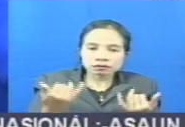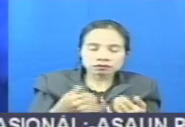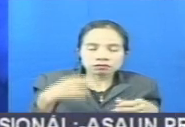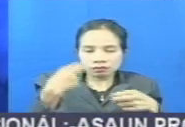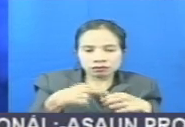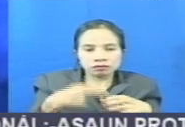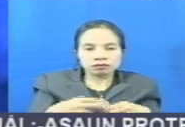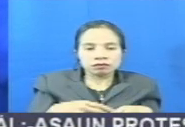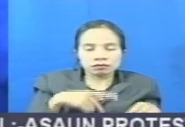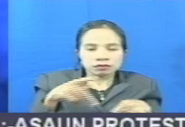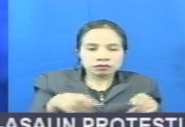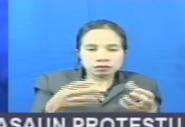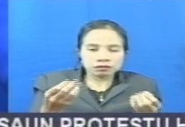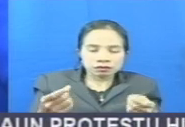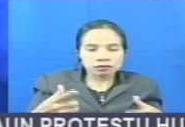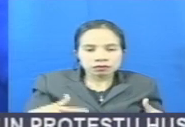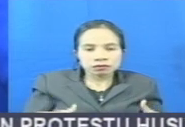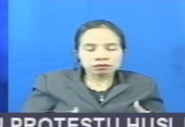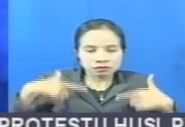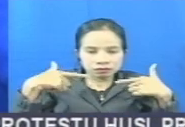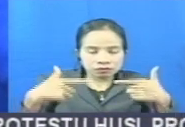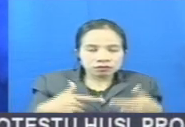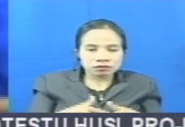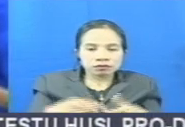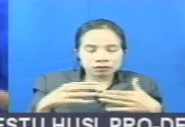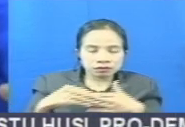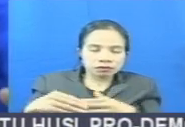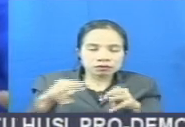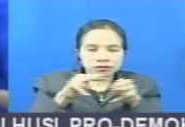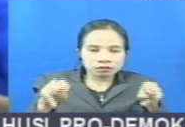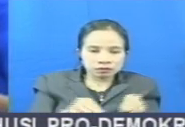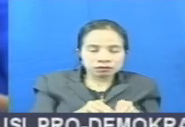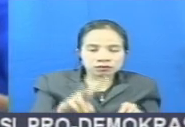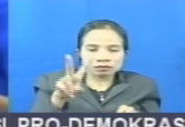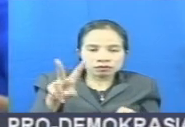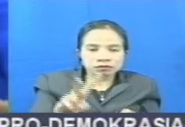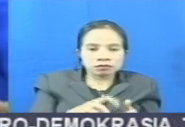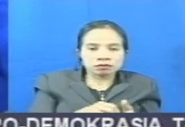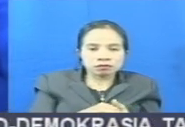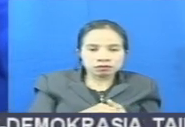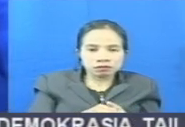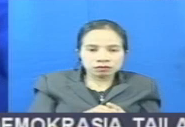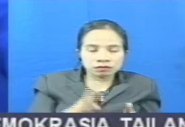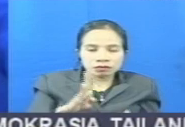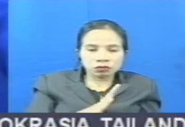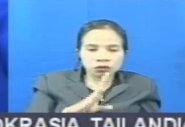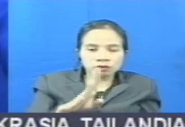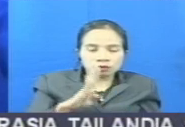arrisca no barco minha vida ia livre o município